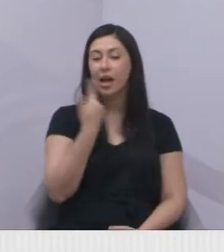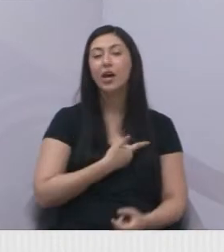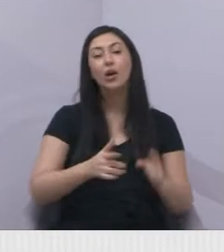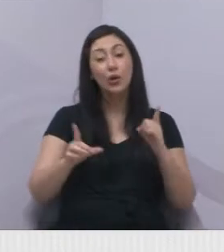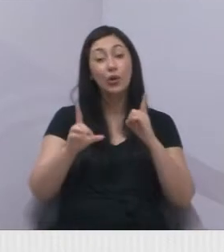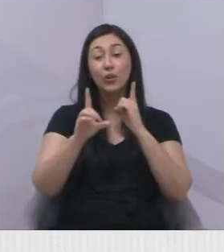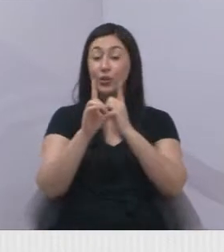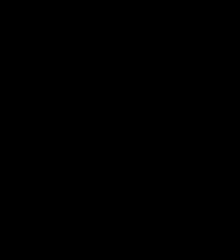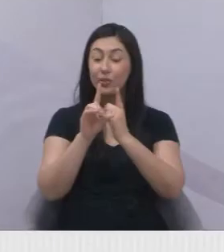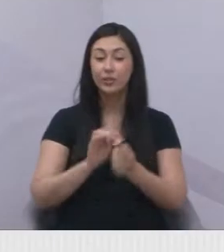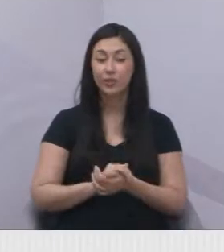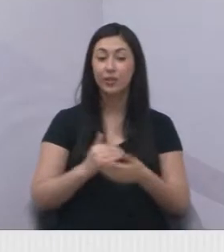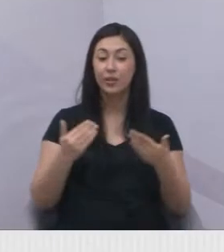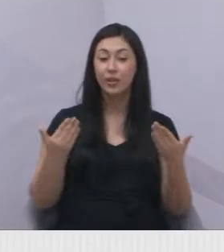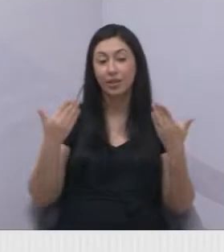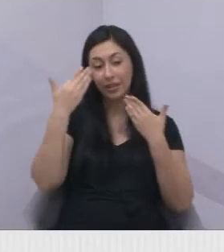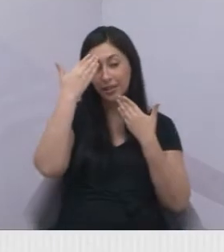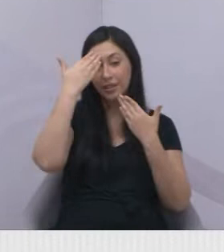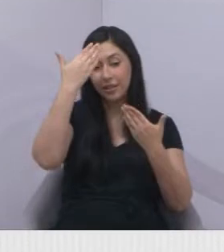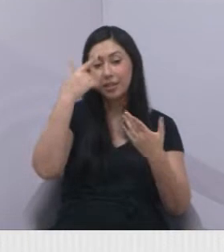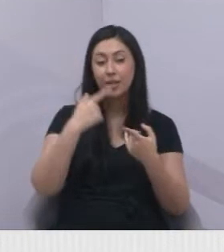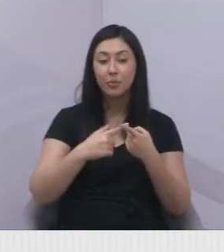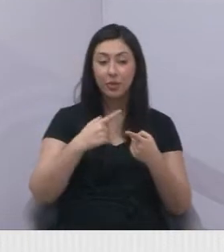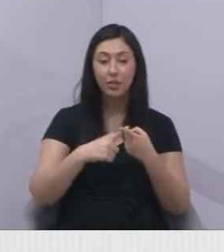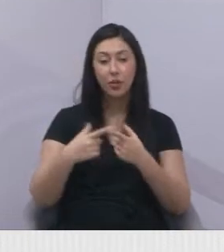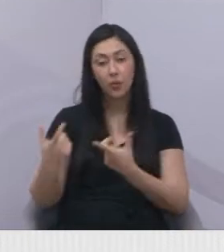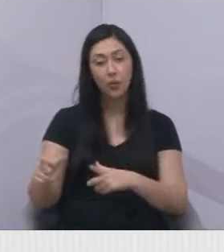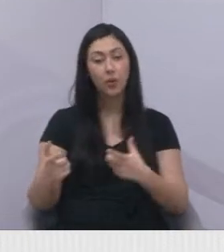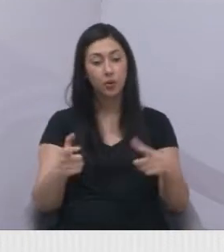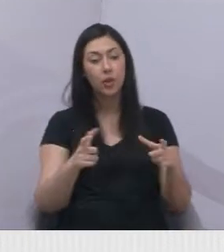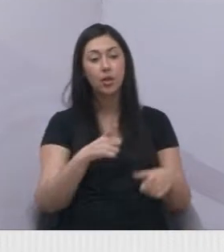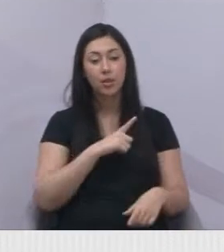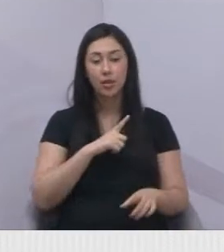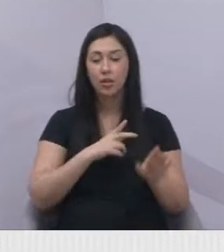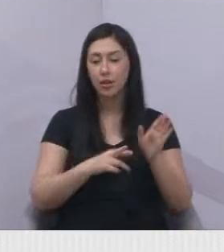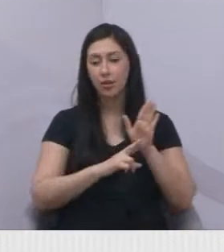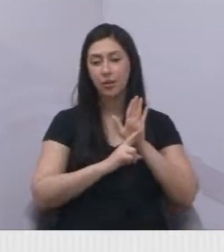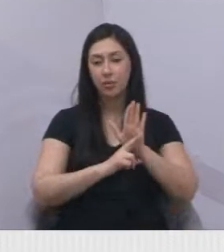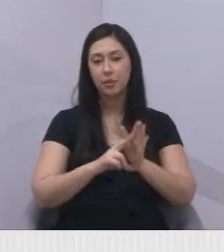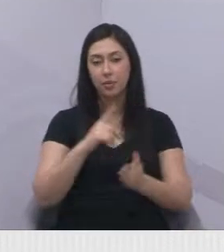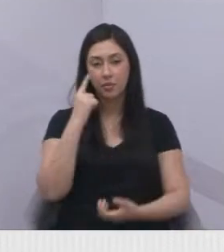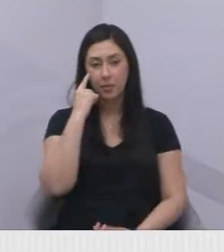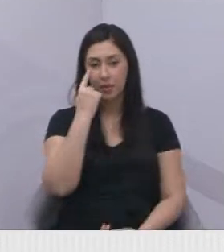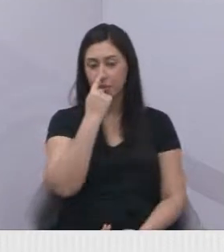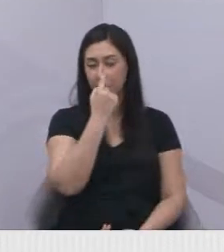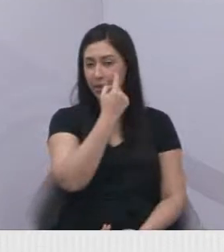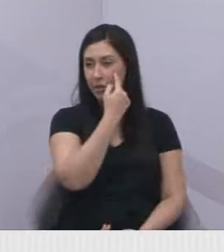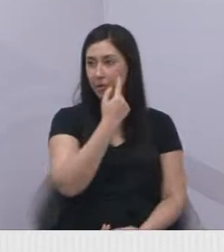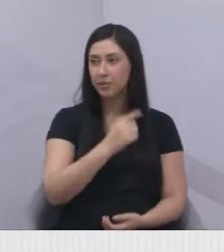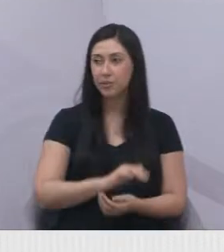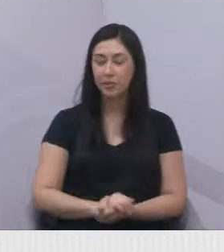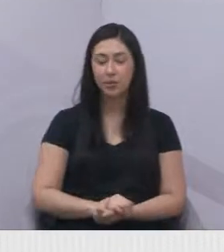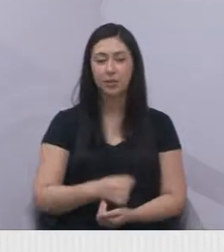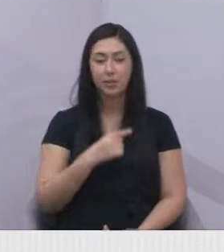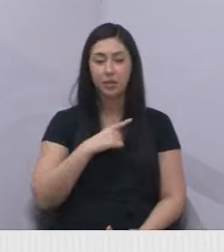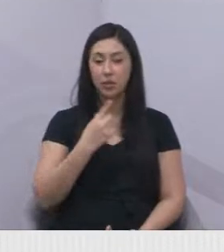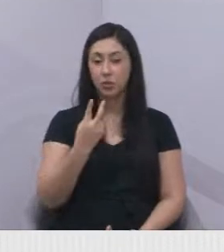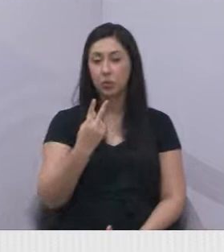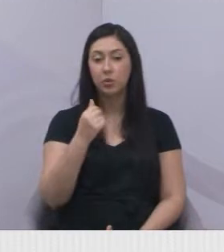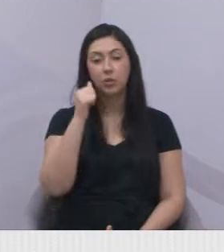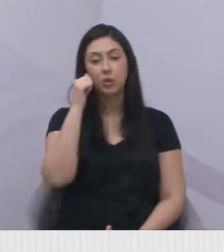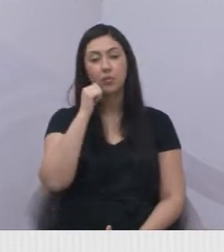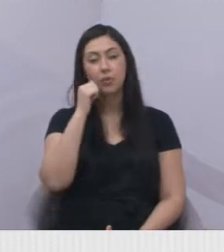na corrida. Agradecer, porque vários lugares tem representando o Parque Meia Lua. Representou as mulheres lá do Parque Meia